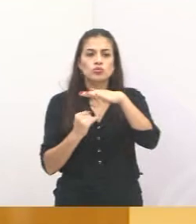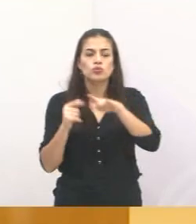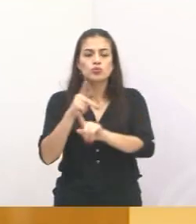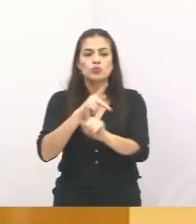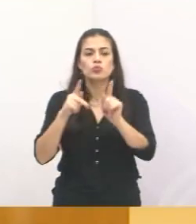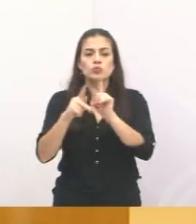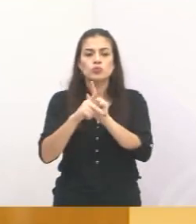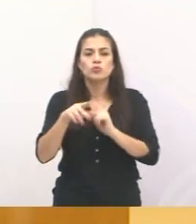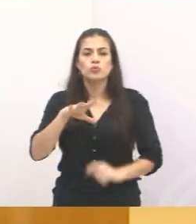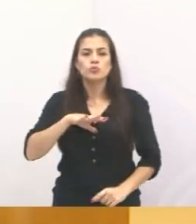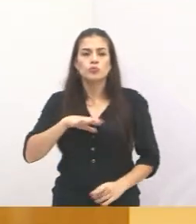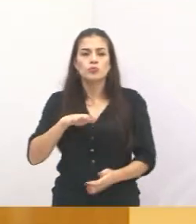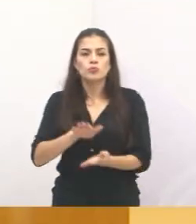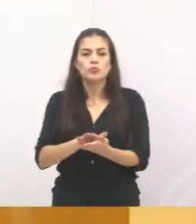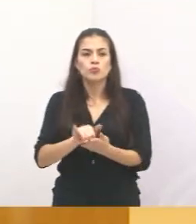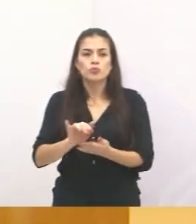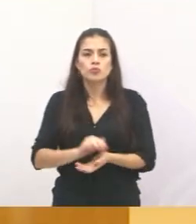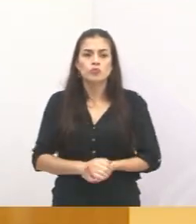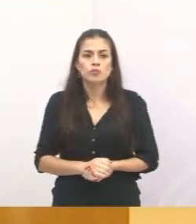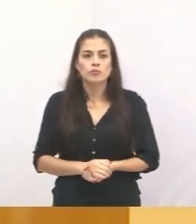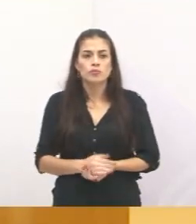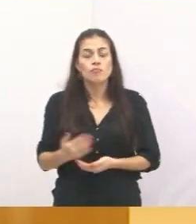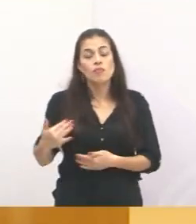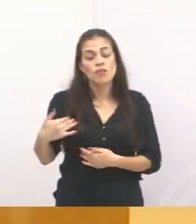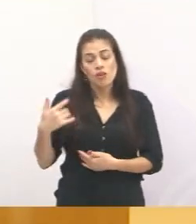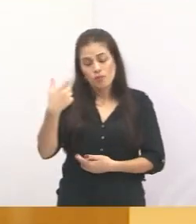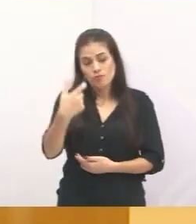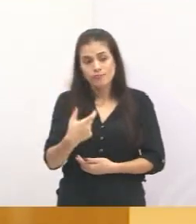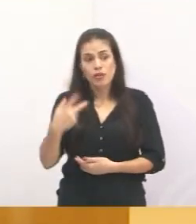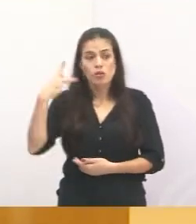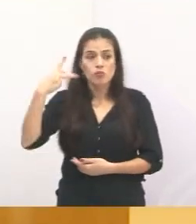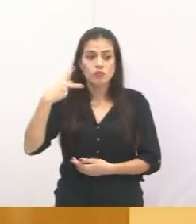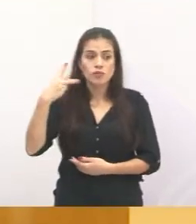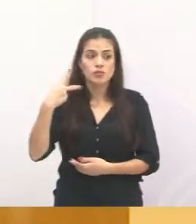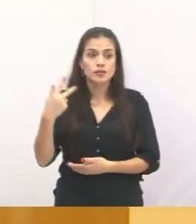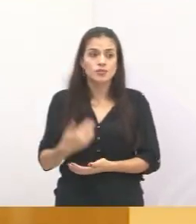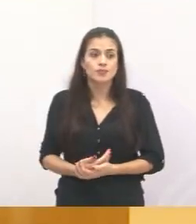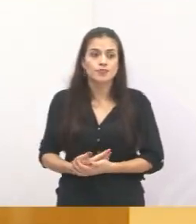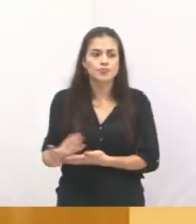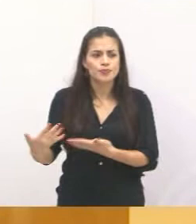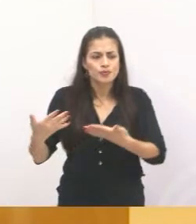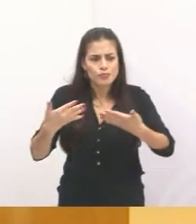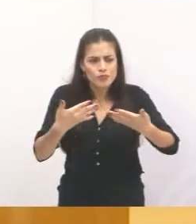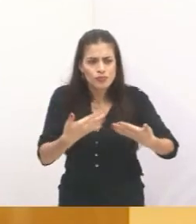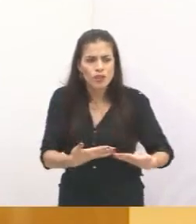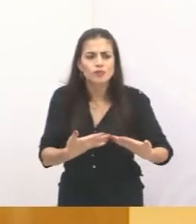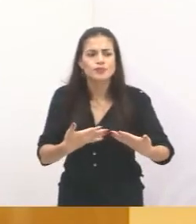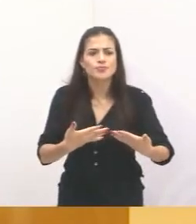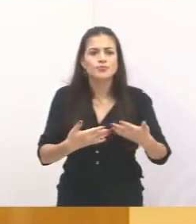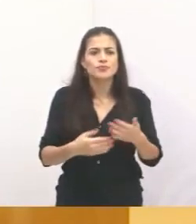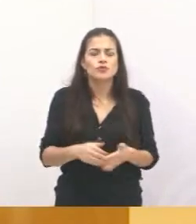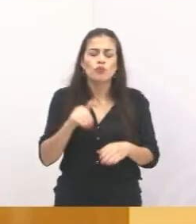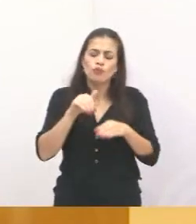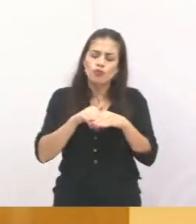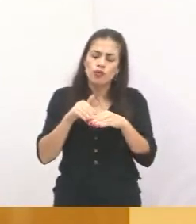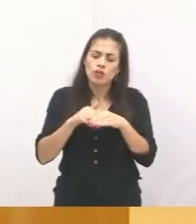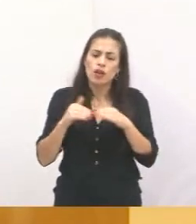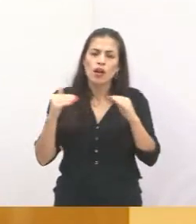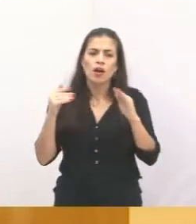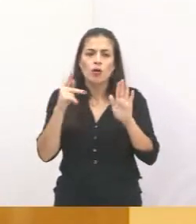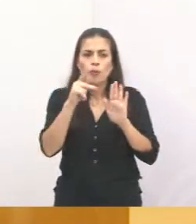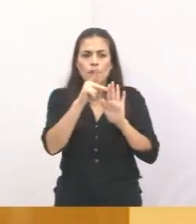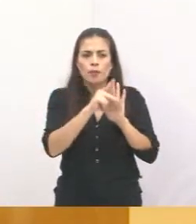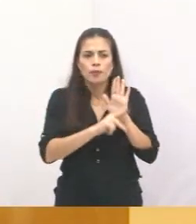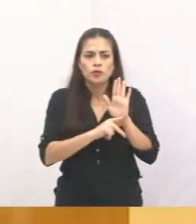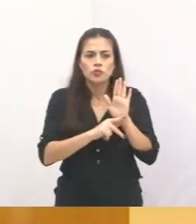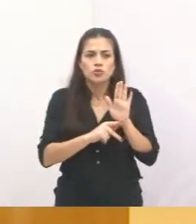enquanto vereador, não é? Hoje, tendo aqui a incumbência de votar esse projeto, poderia